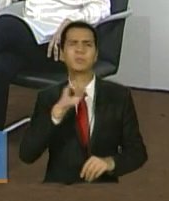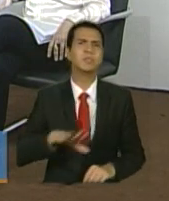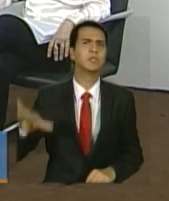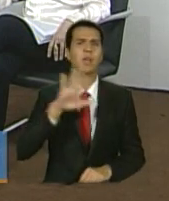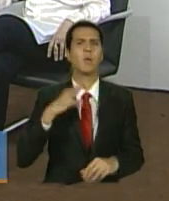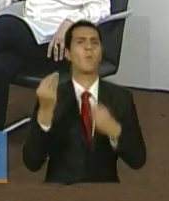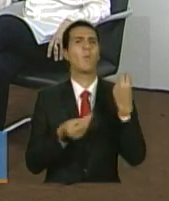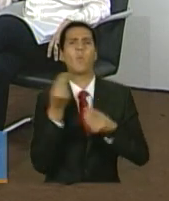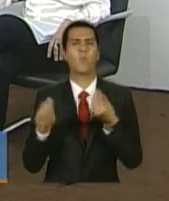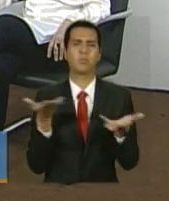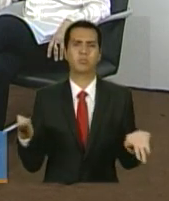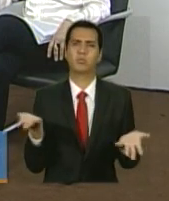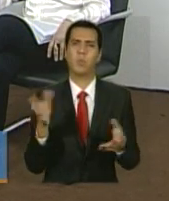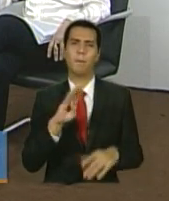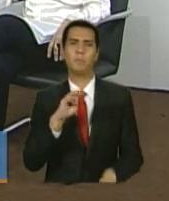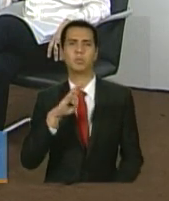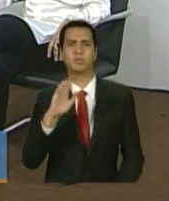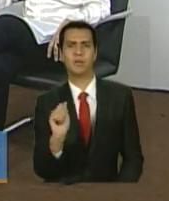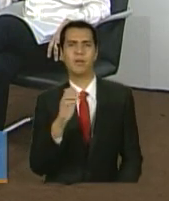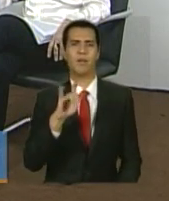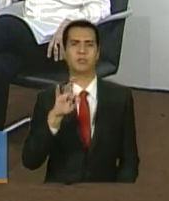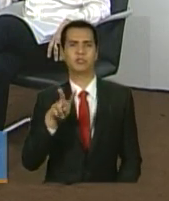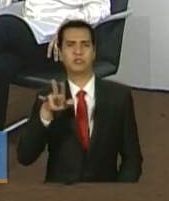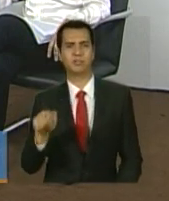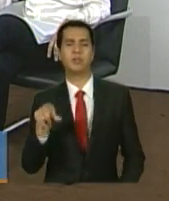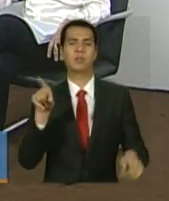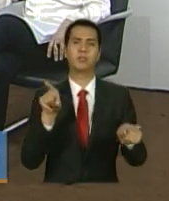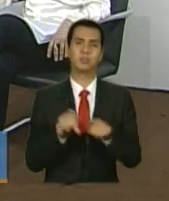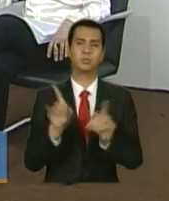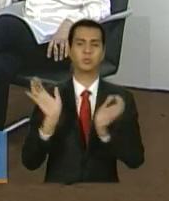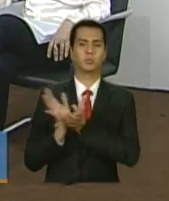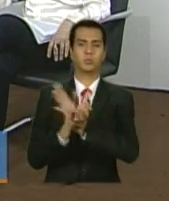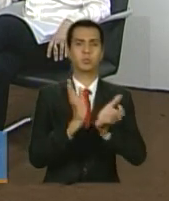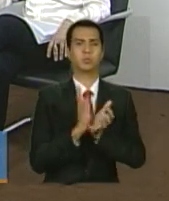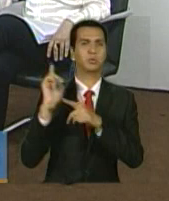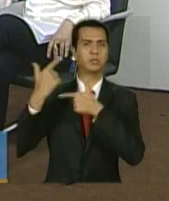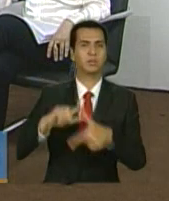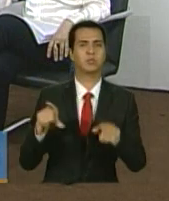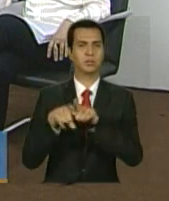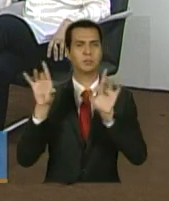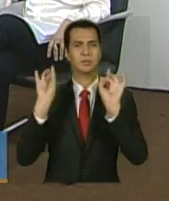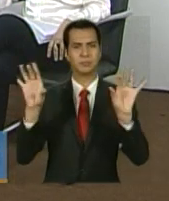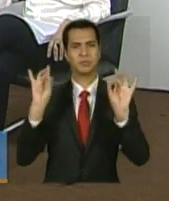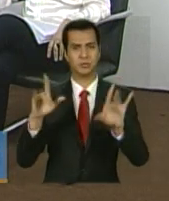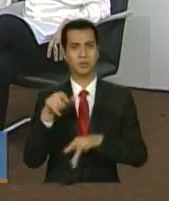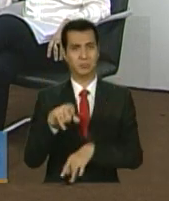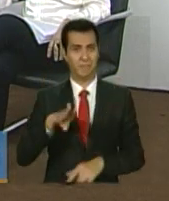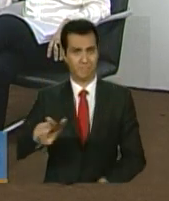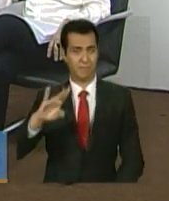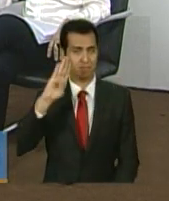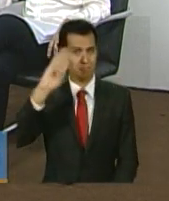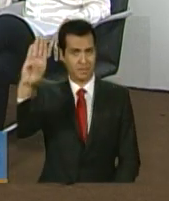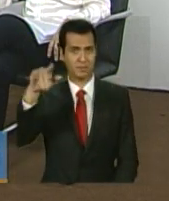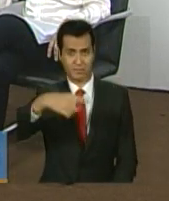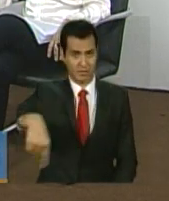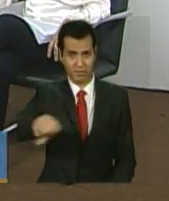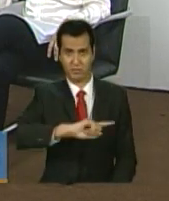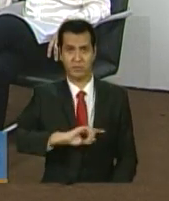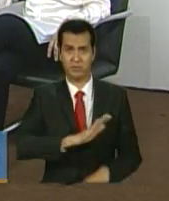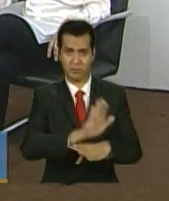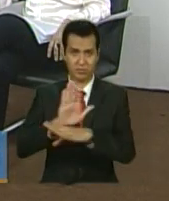da capacitação do busca ativa para esses grupos específicos, se eles teriam não prioridade no busca ativa.